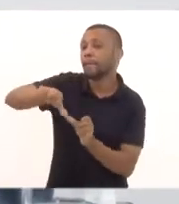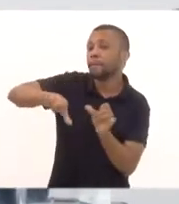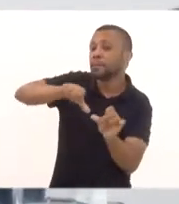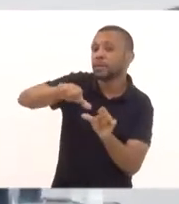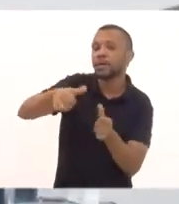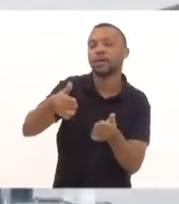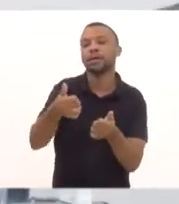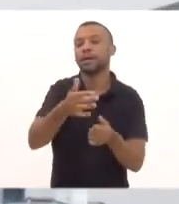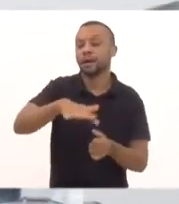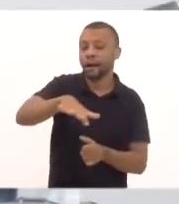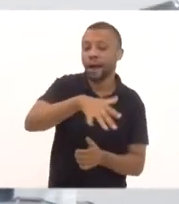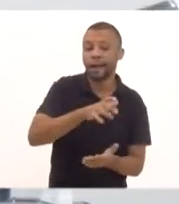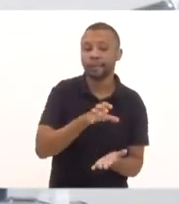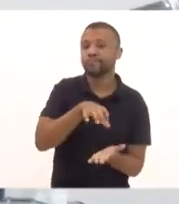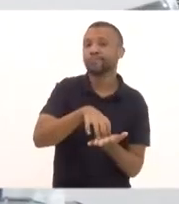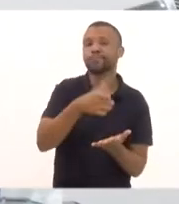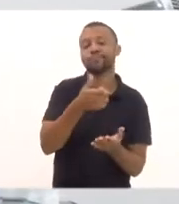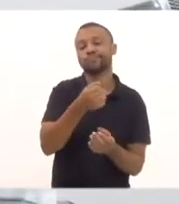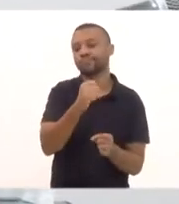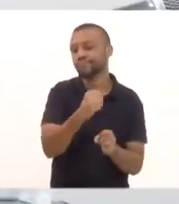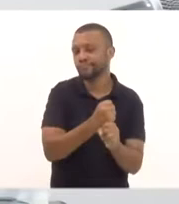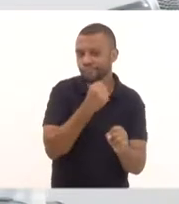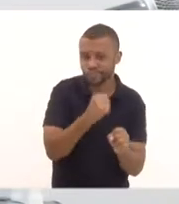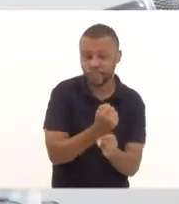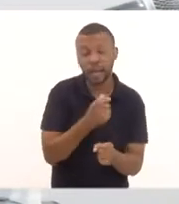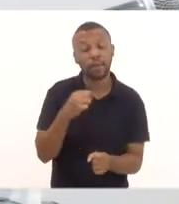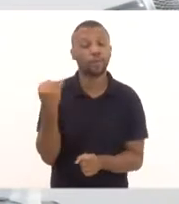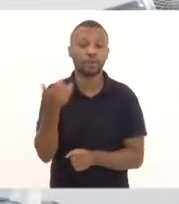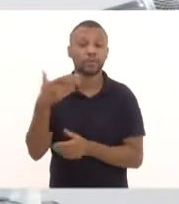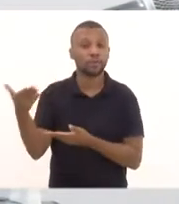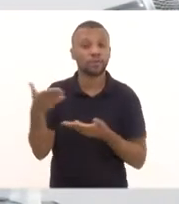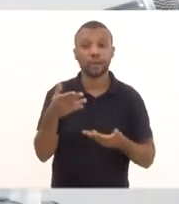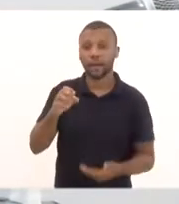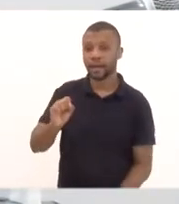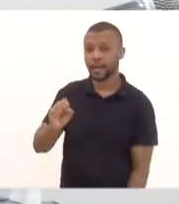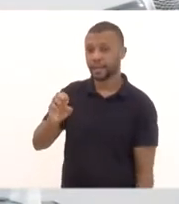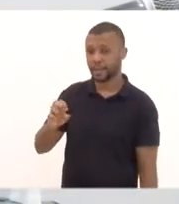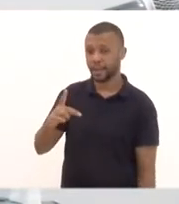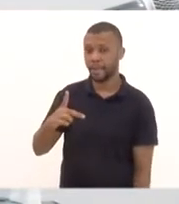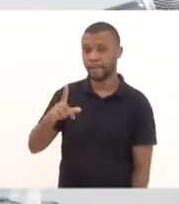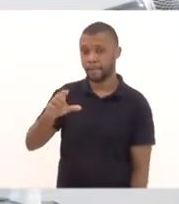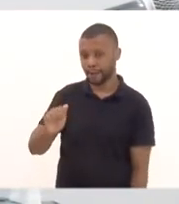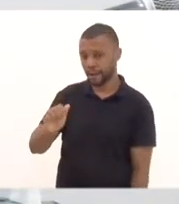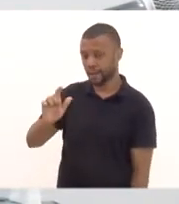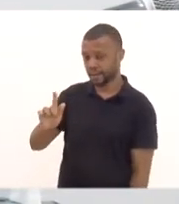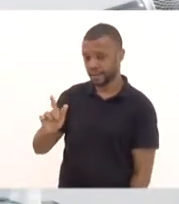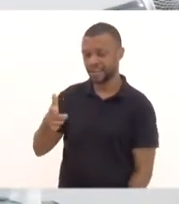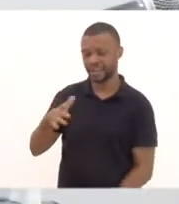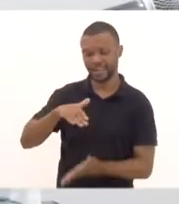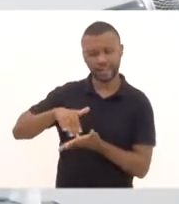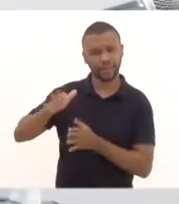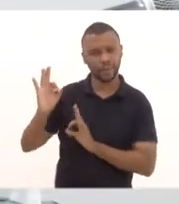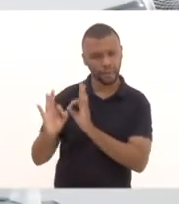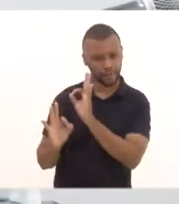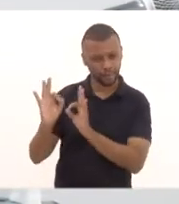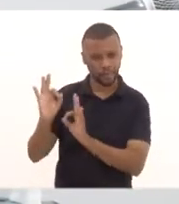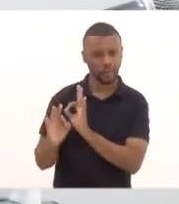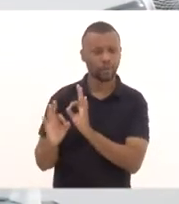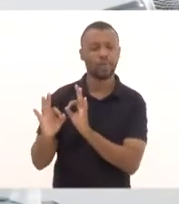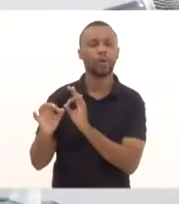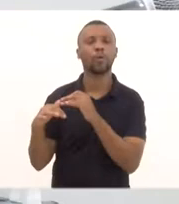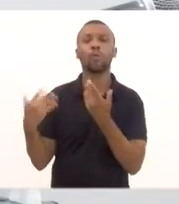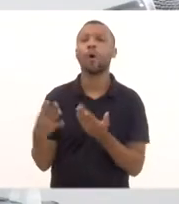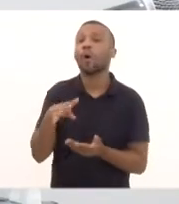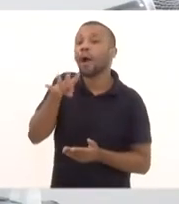da sensibilidade até o chamado também a Seplag para discutir conosco no âmbito do PAC RJ qual é a programação